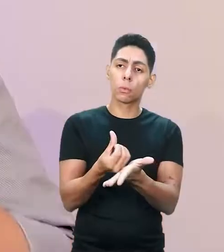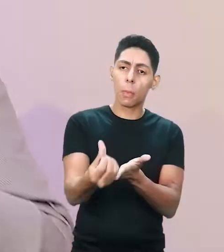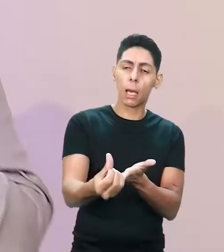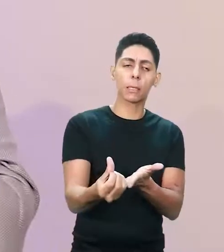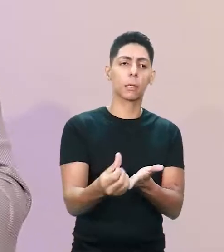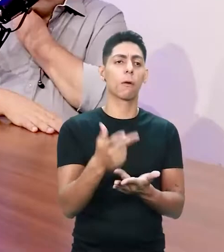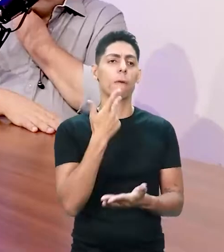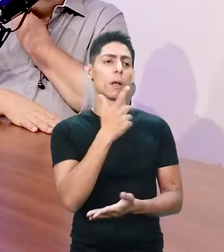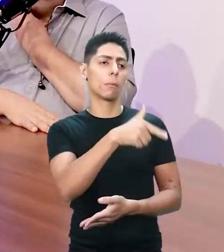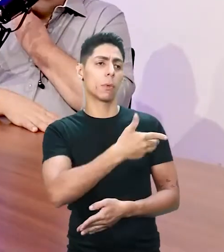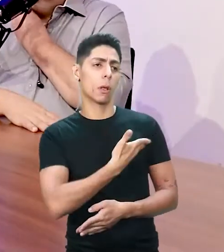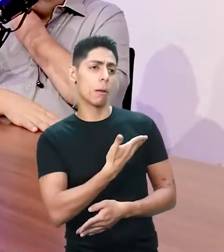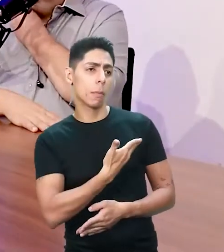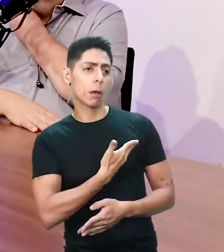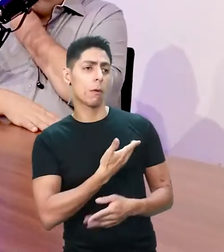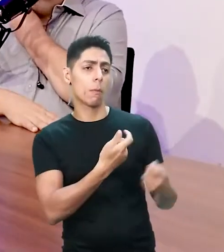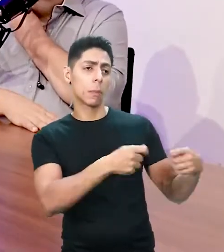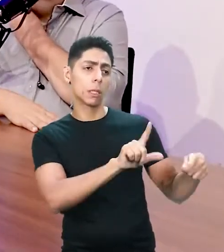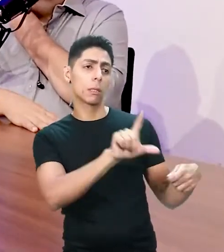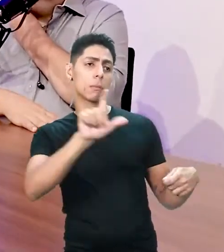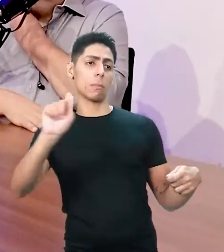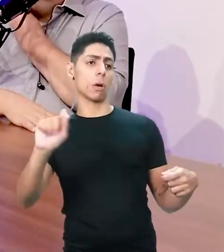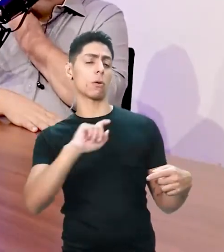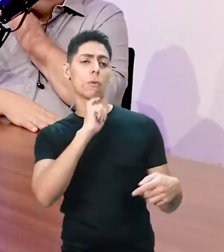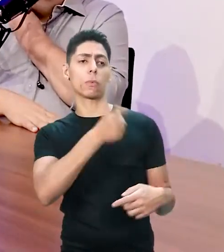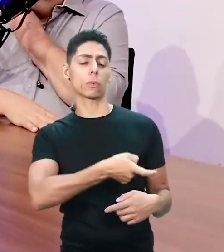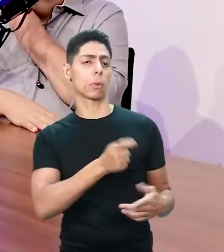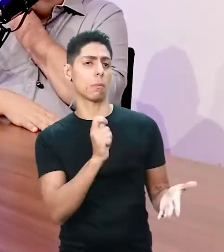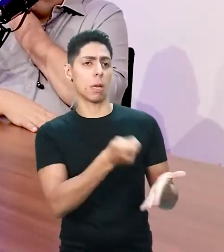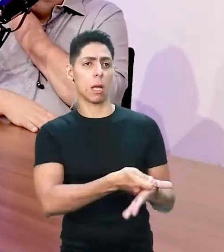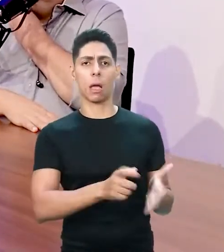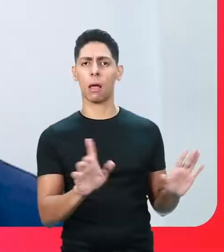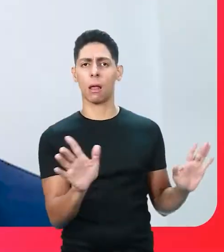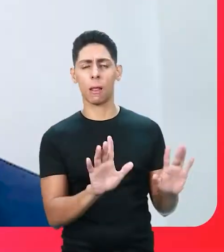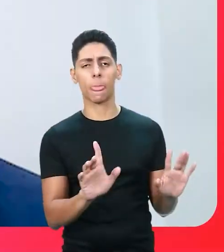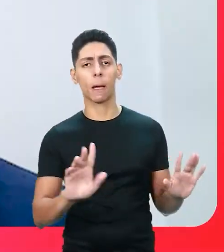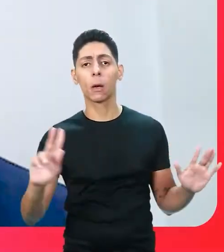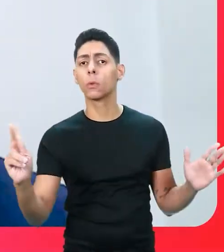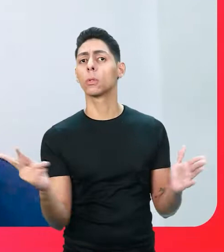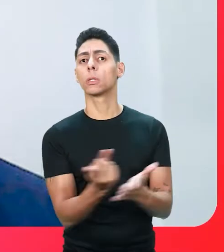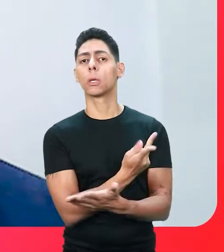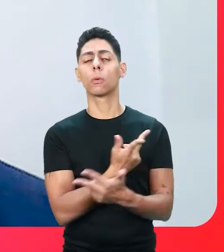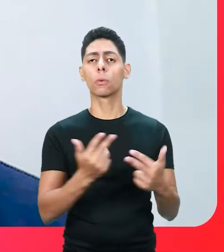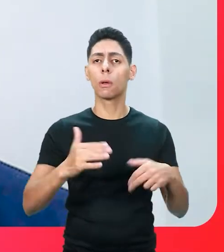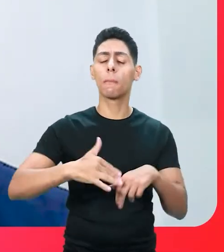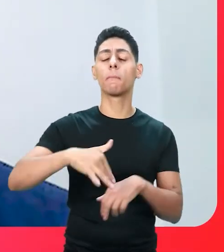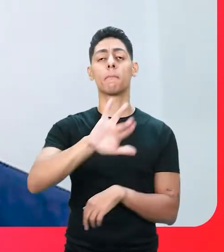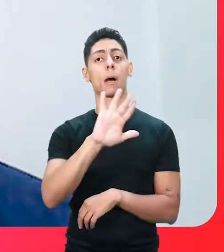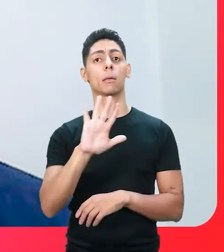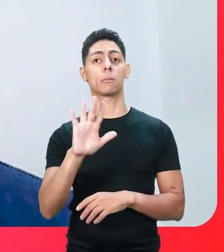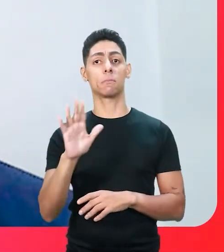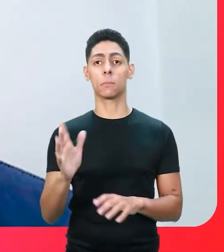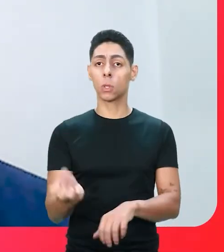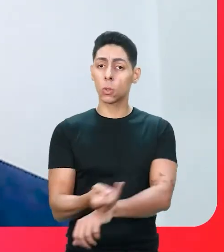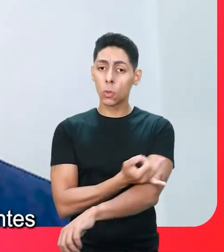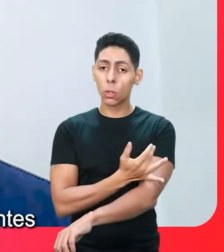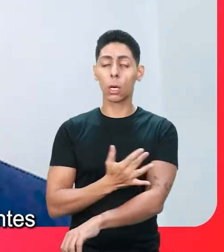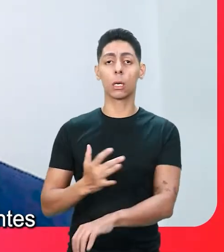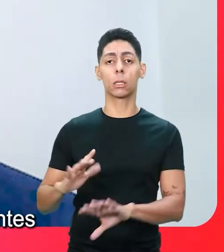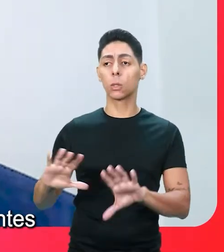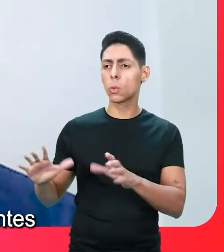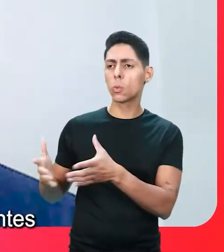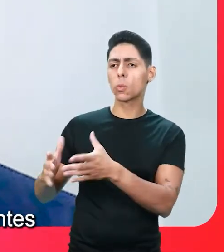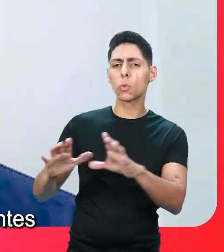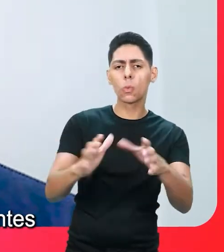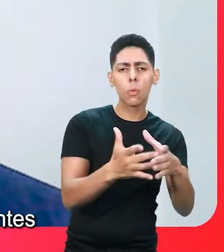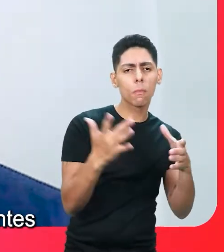embora. Não vou conseguir pagar. E aí aconteceu uma das coisas mais emocionantes da minha vida, uma mobilização dos estudantes. E minha